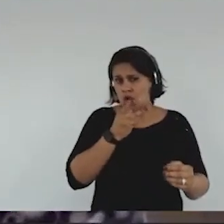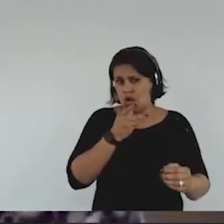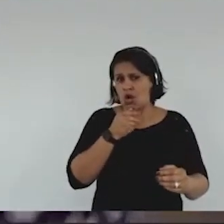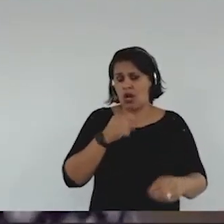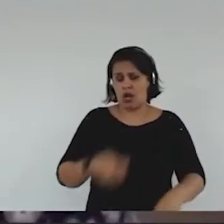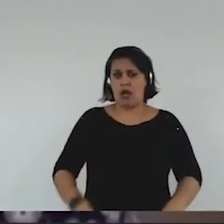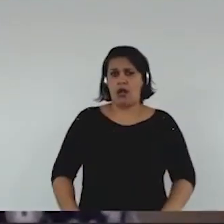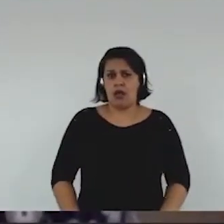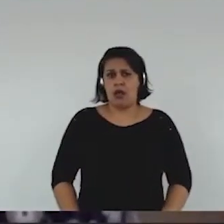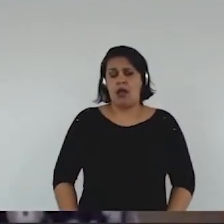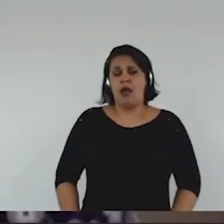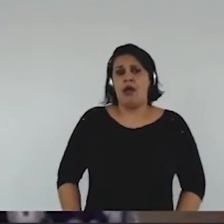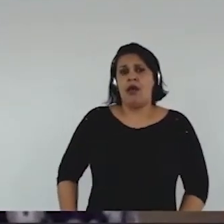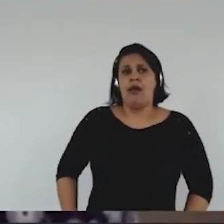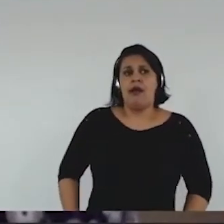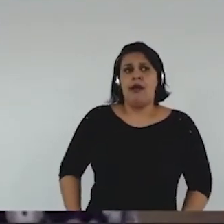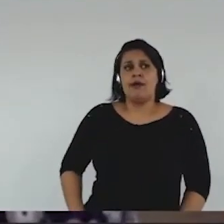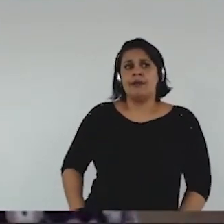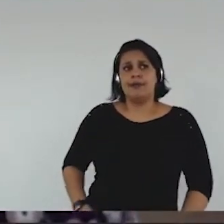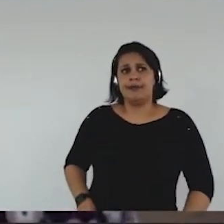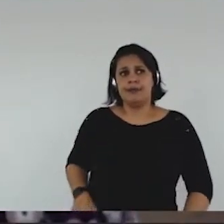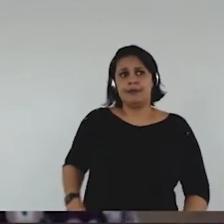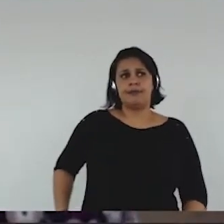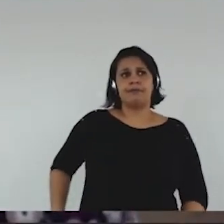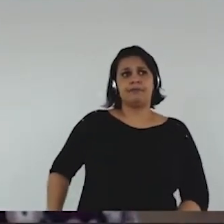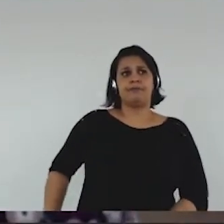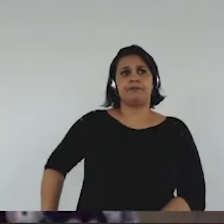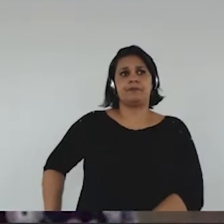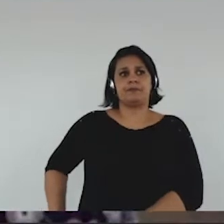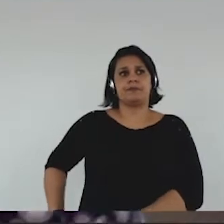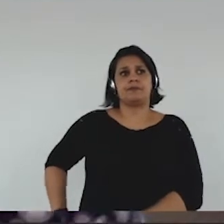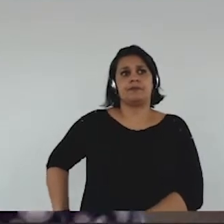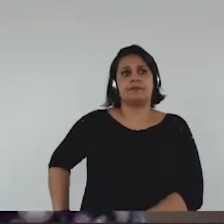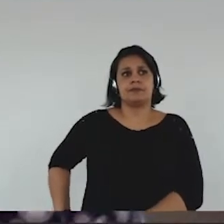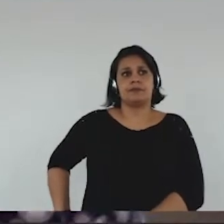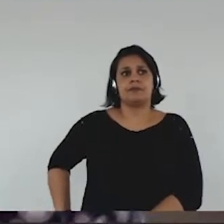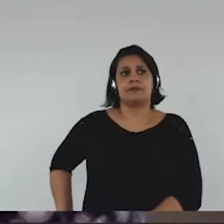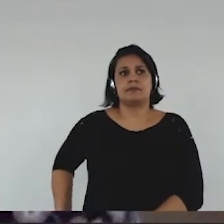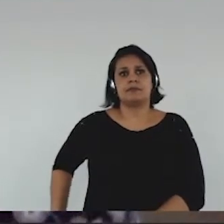essas audiências, sobretudo as de instrução, eram feitas